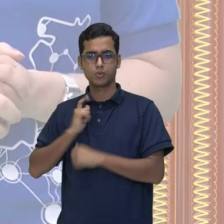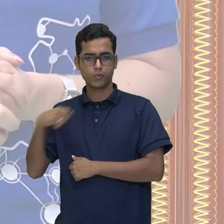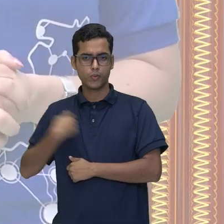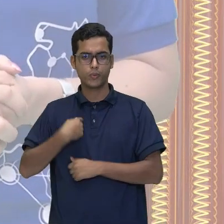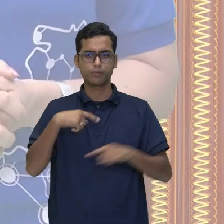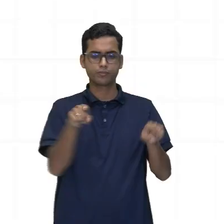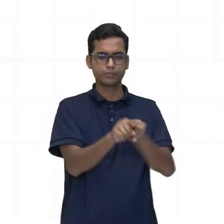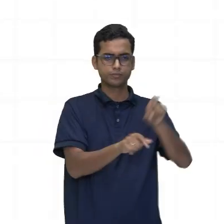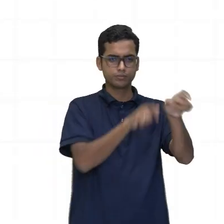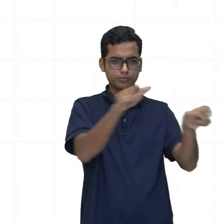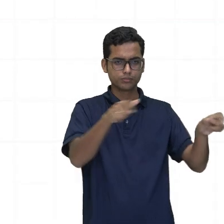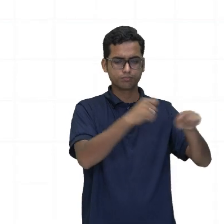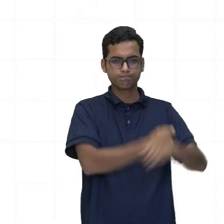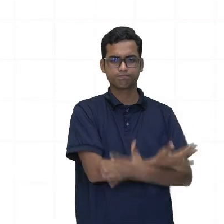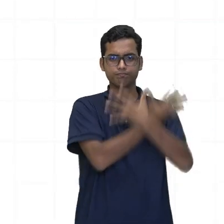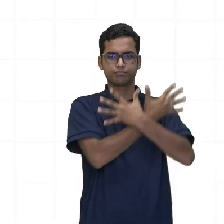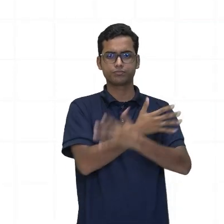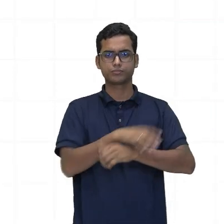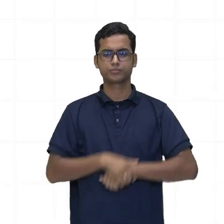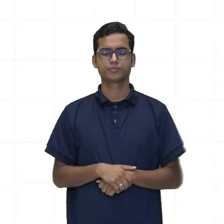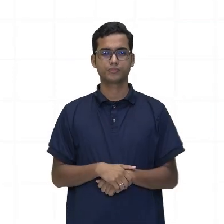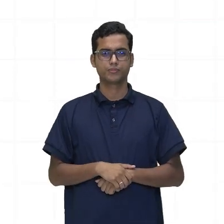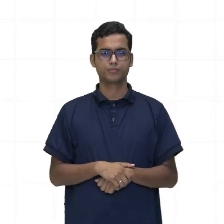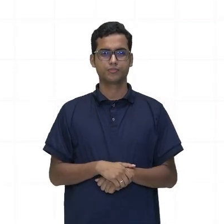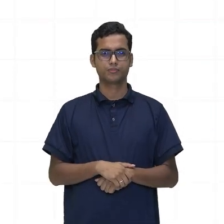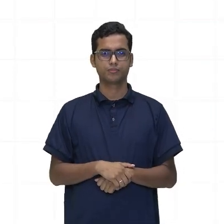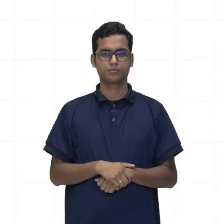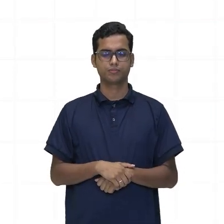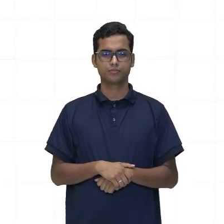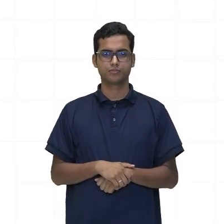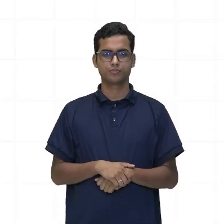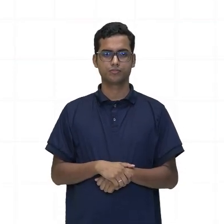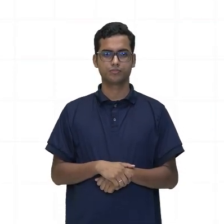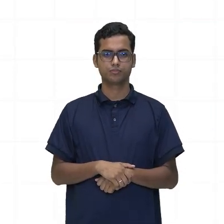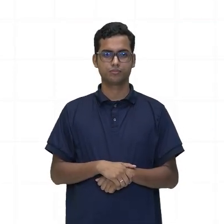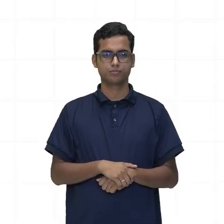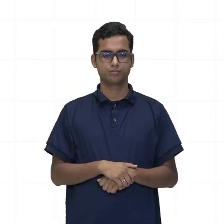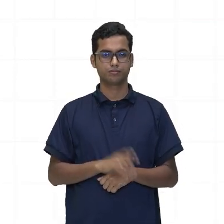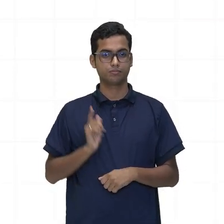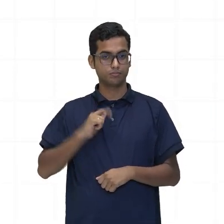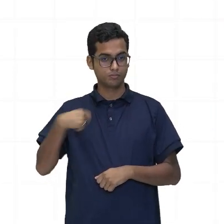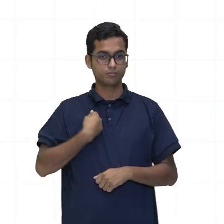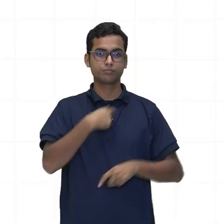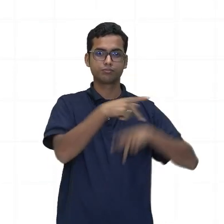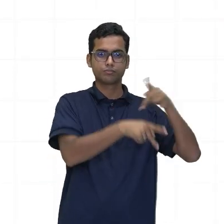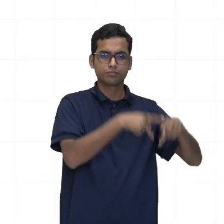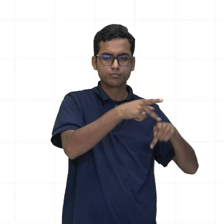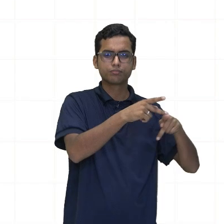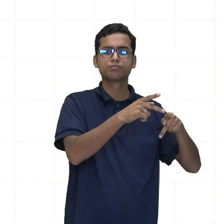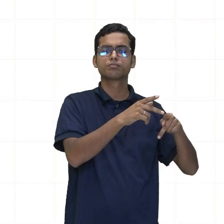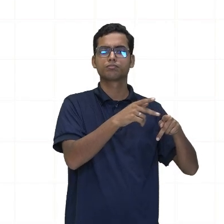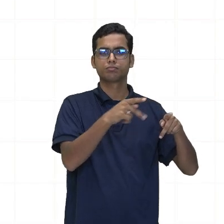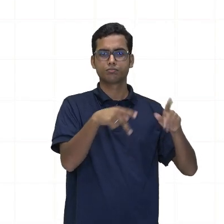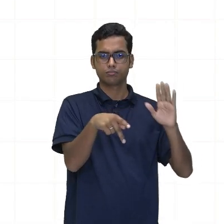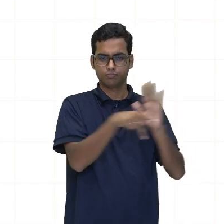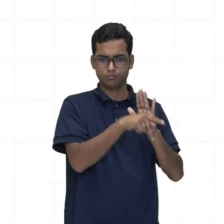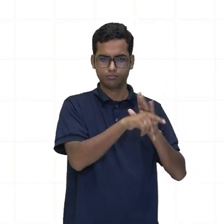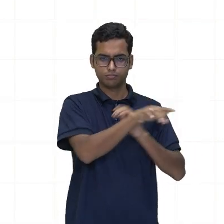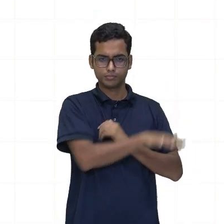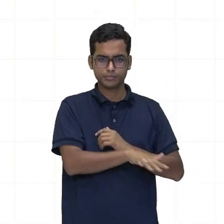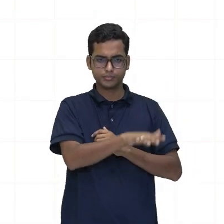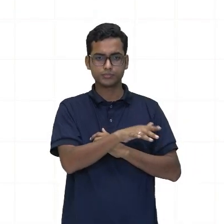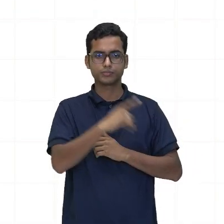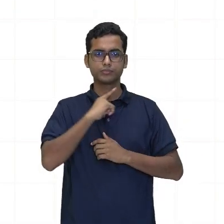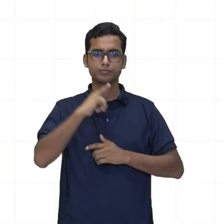lá. Espanhóis e povos nativos. Contatos iniciais foram pacíficos. Houve trocas